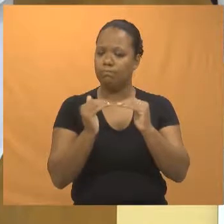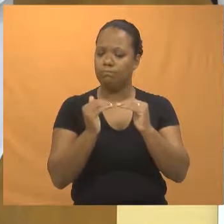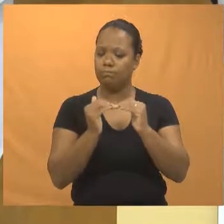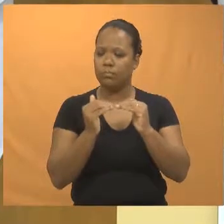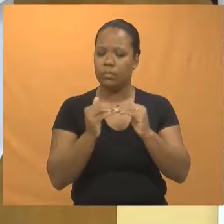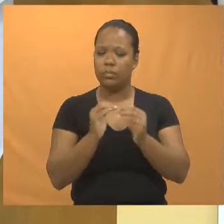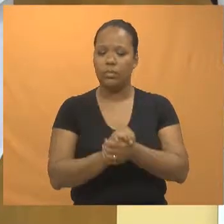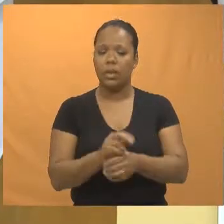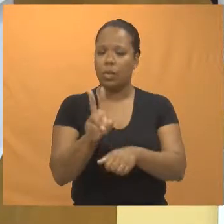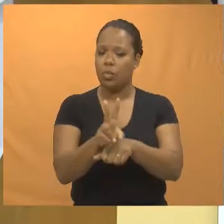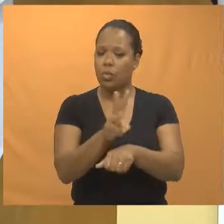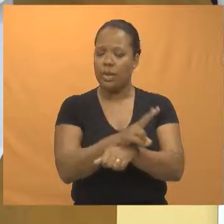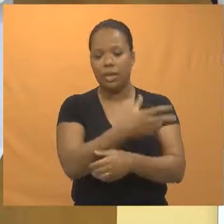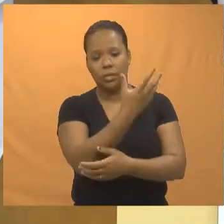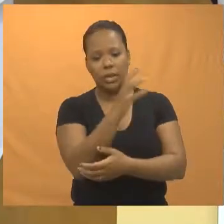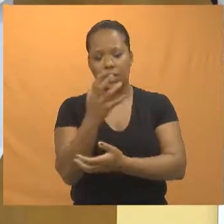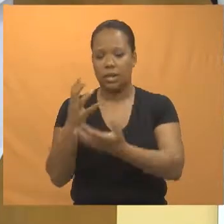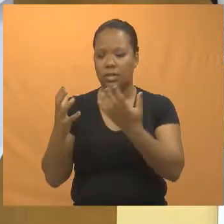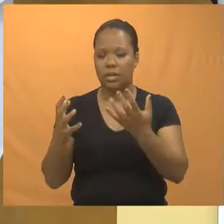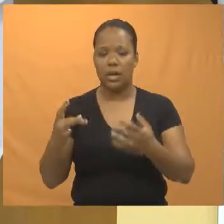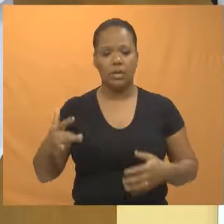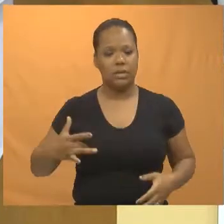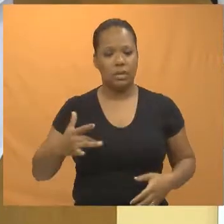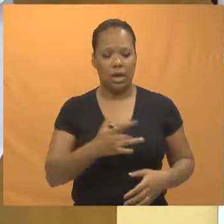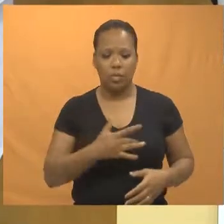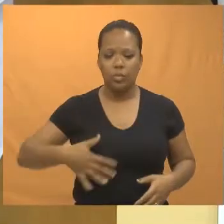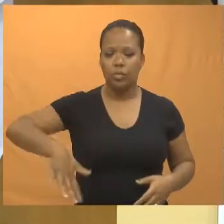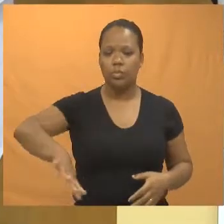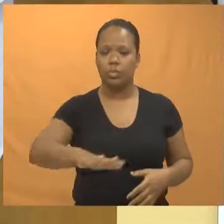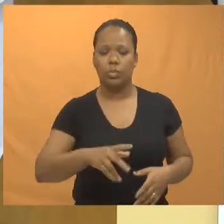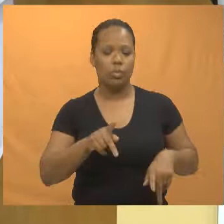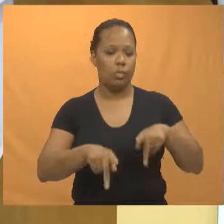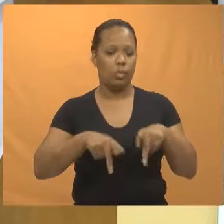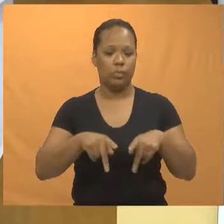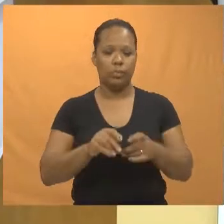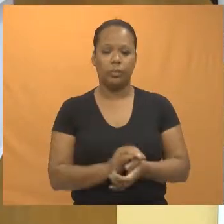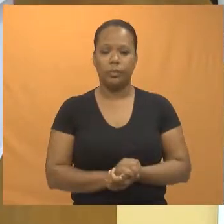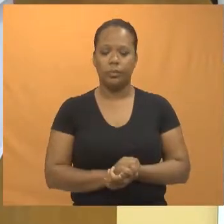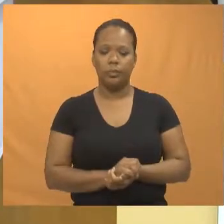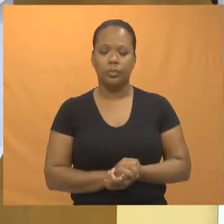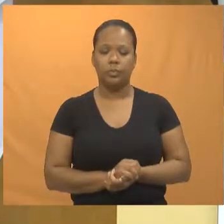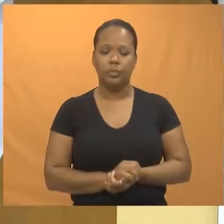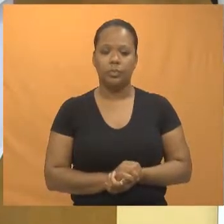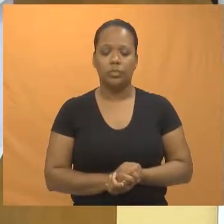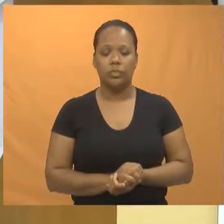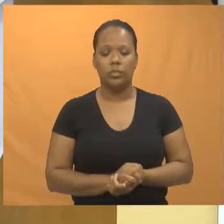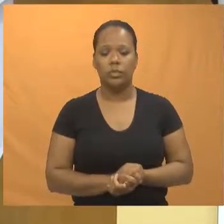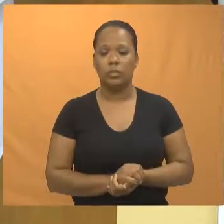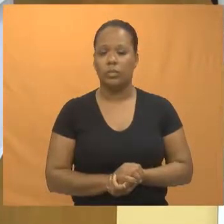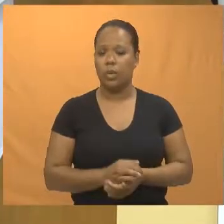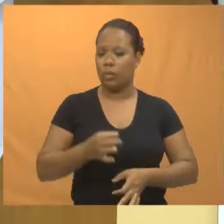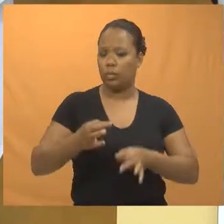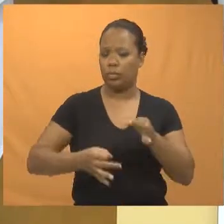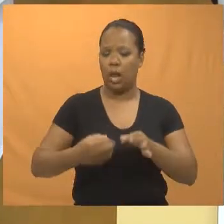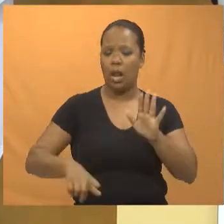compatíveis com a preservação da natureza e o bem-estar da população. Ainda sob a ótica jurídica, a